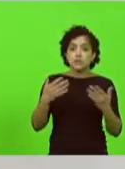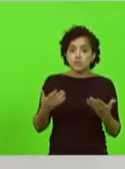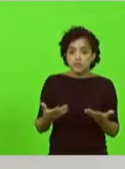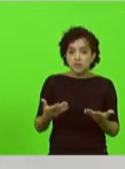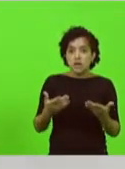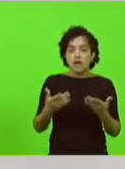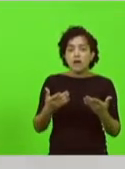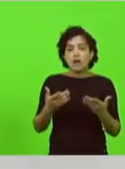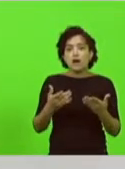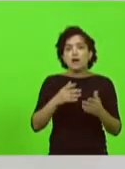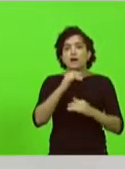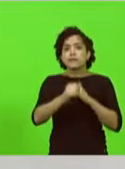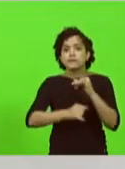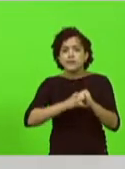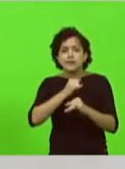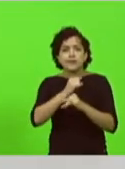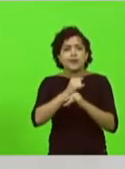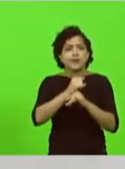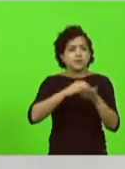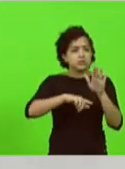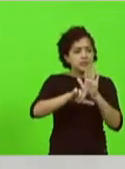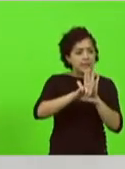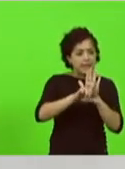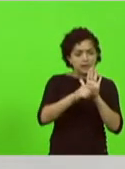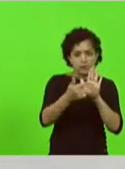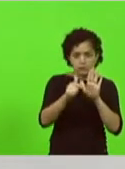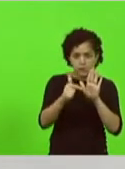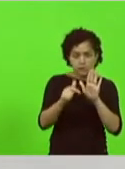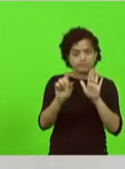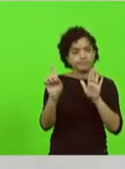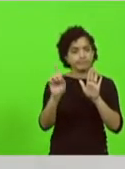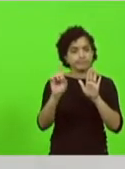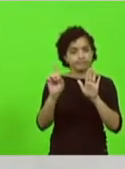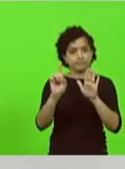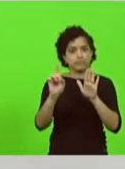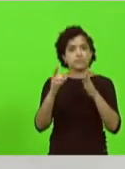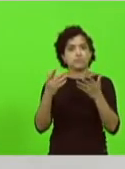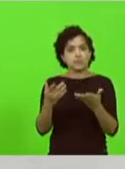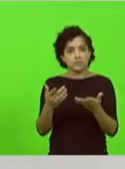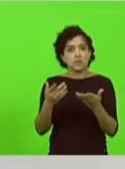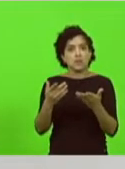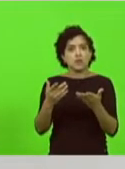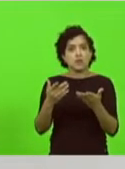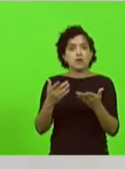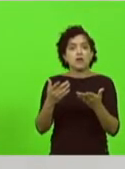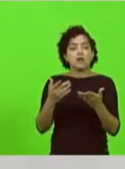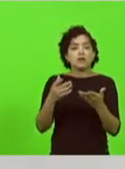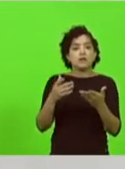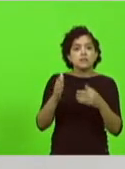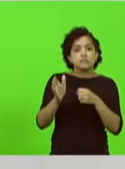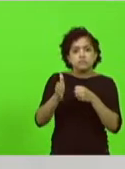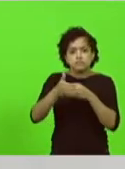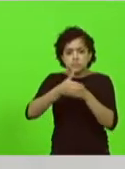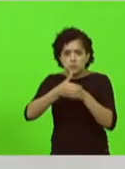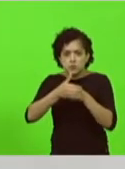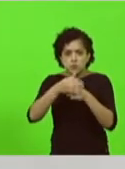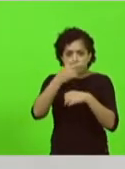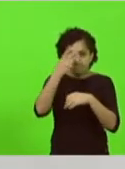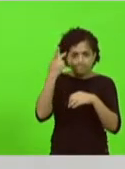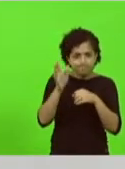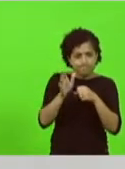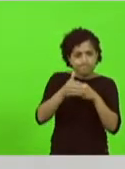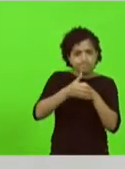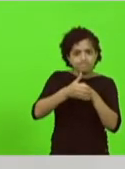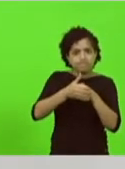é terra sem lei. O covarde que tenta se esconder no anonimato das redes sociais